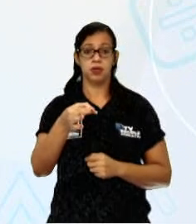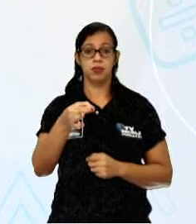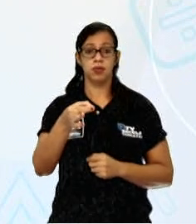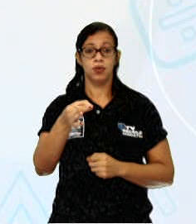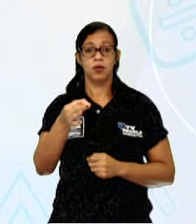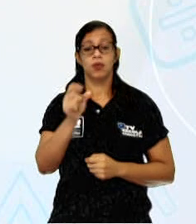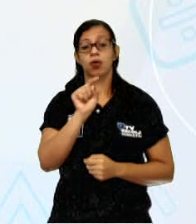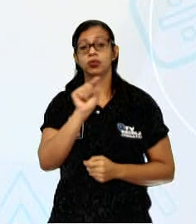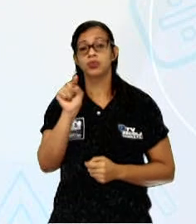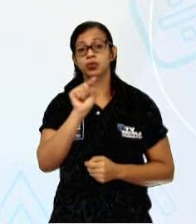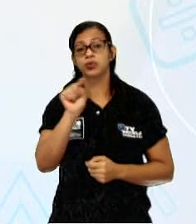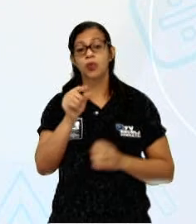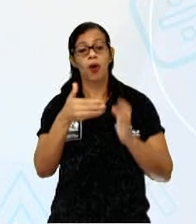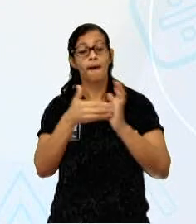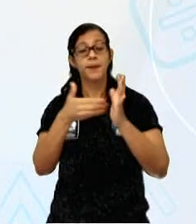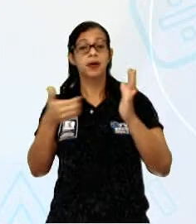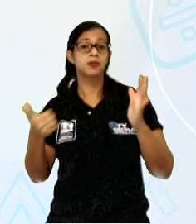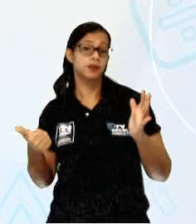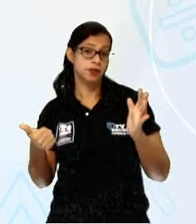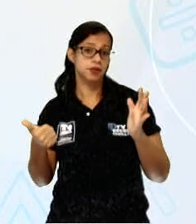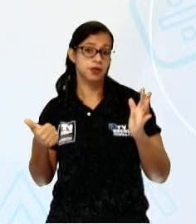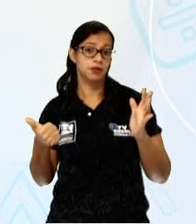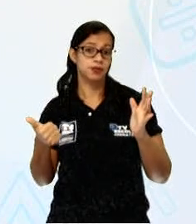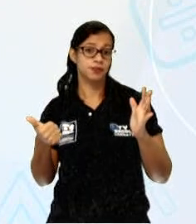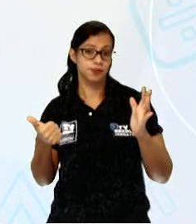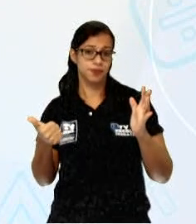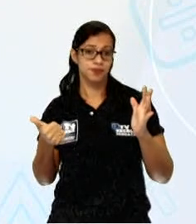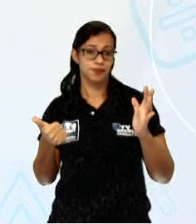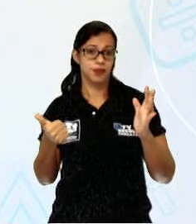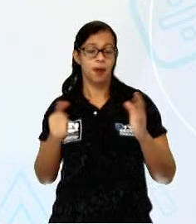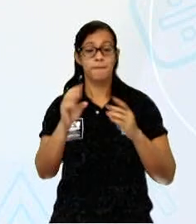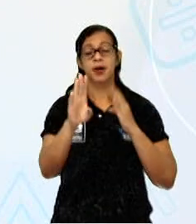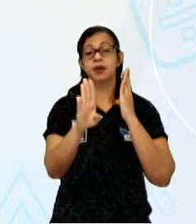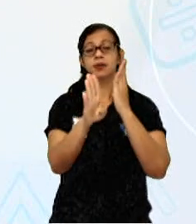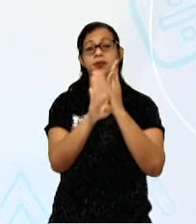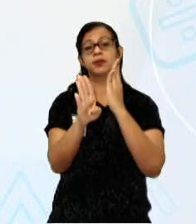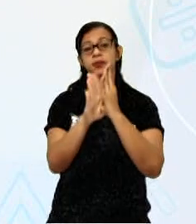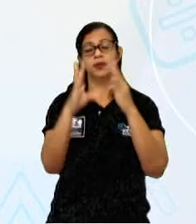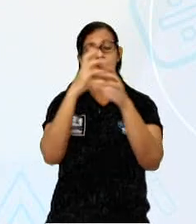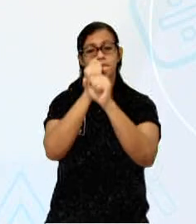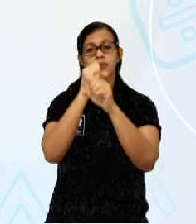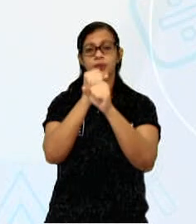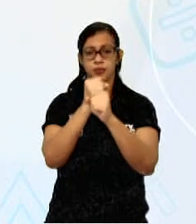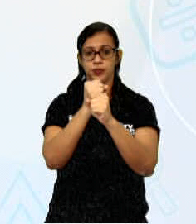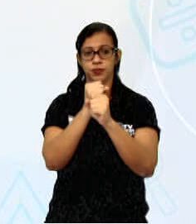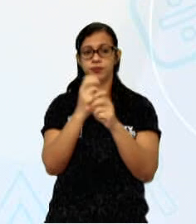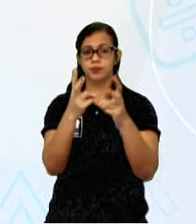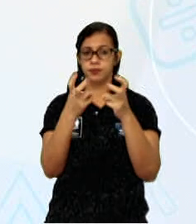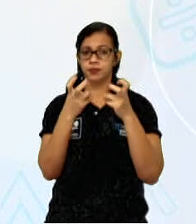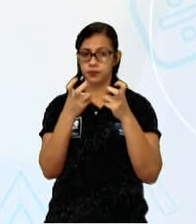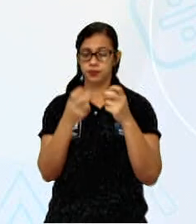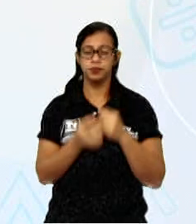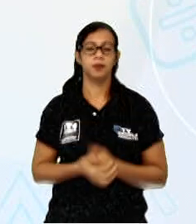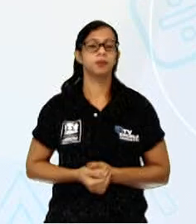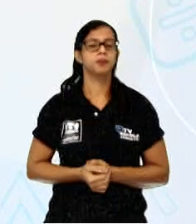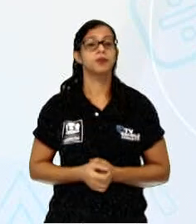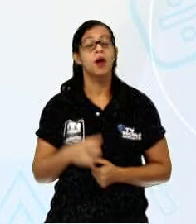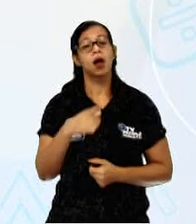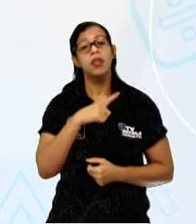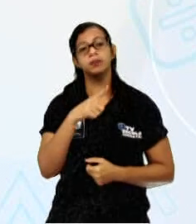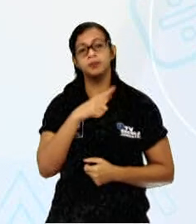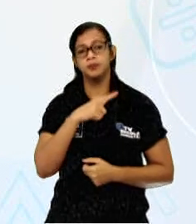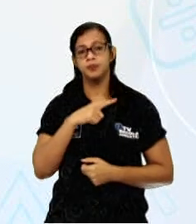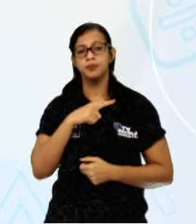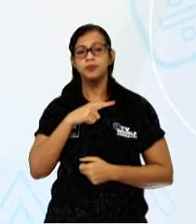do total subtraímos uma das parcelas para encontrar o valor da outra observem nós